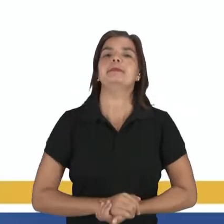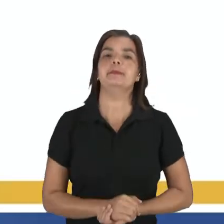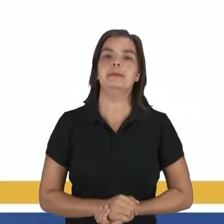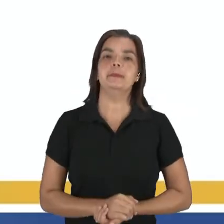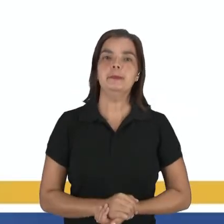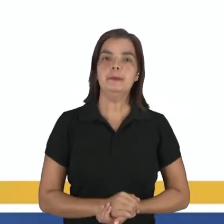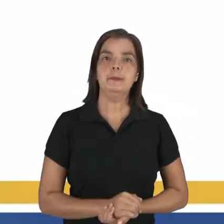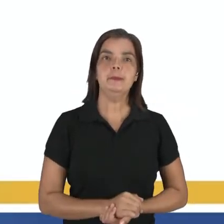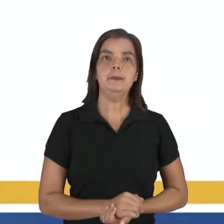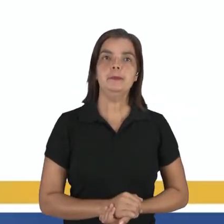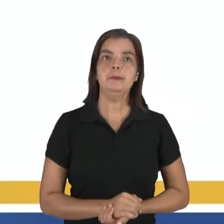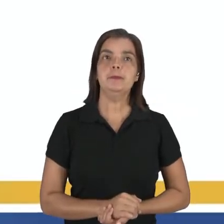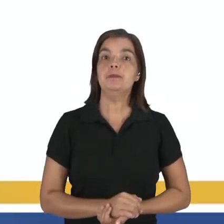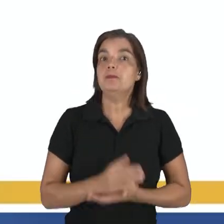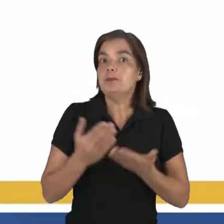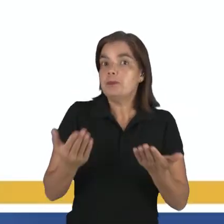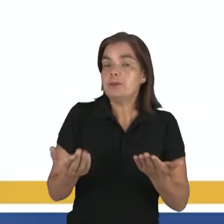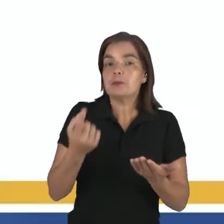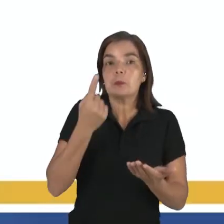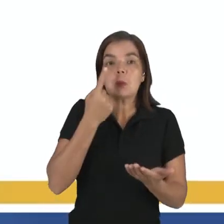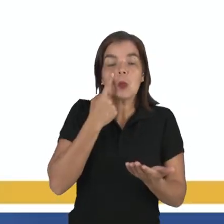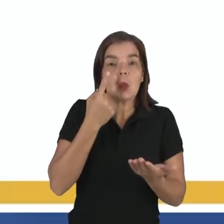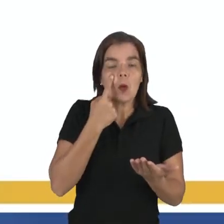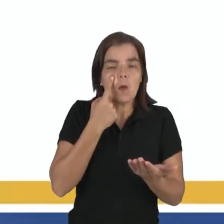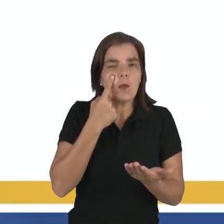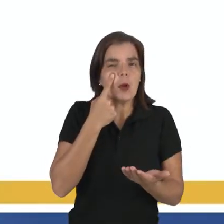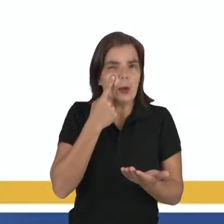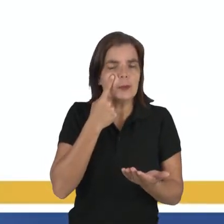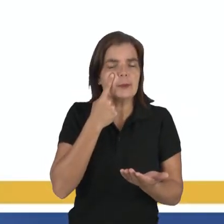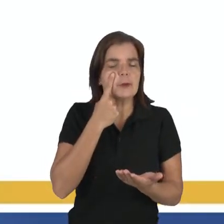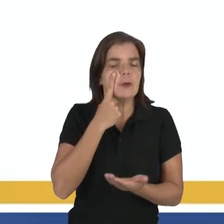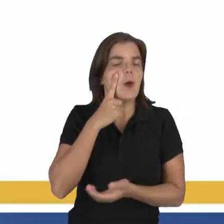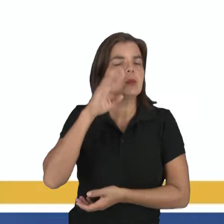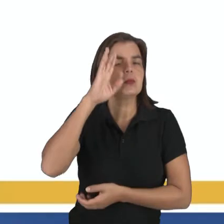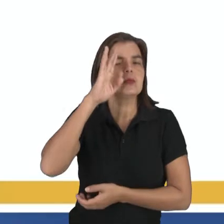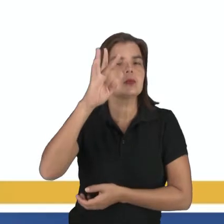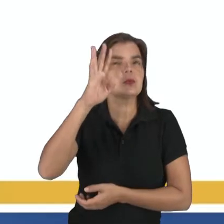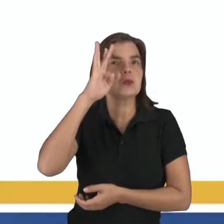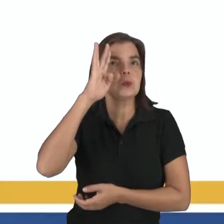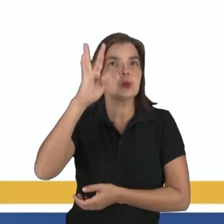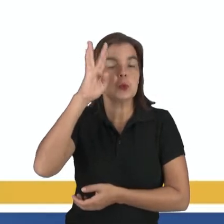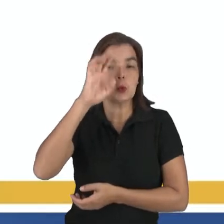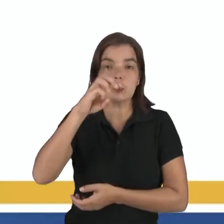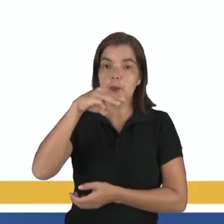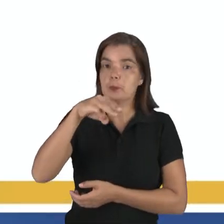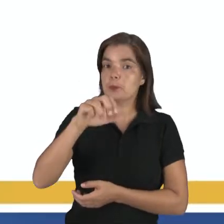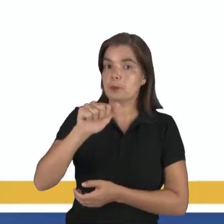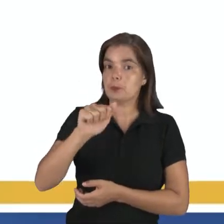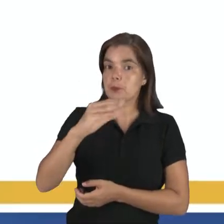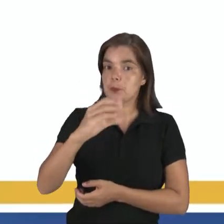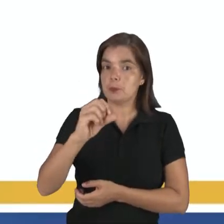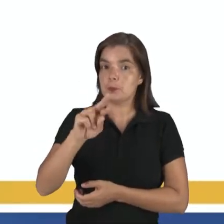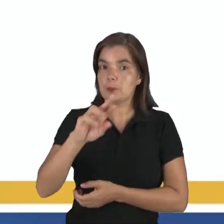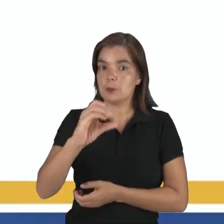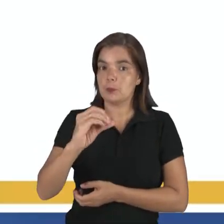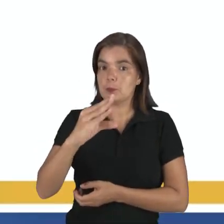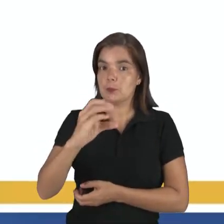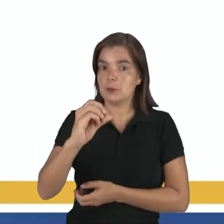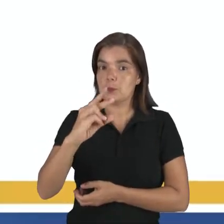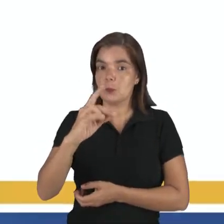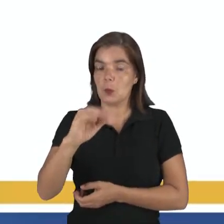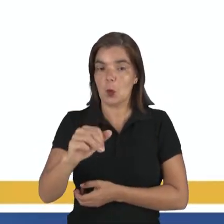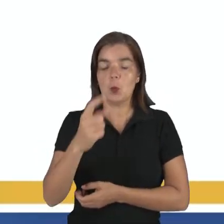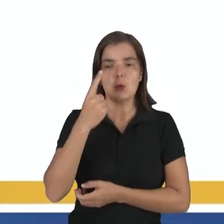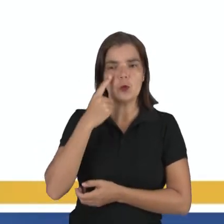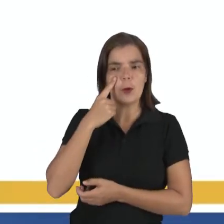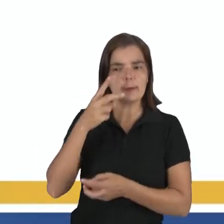ok? E aí, nós vamos agora fazer uma viagem do mundo macroscópico, daquilo que a gente pode enxergar a olho nu,